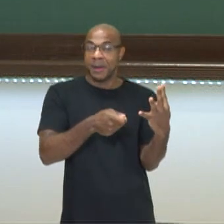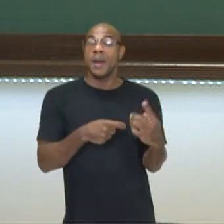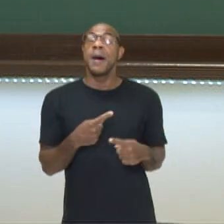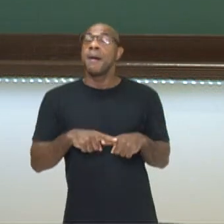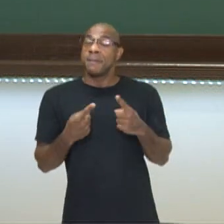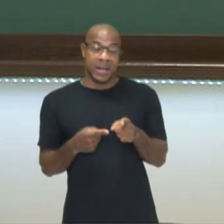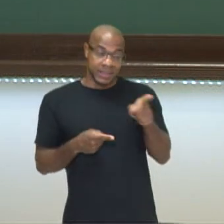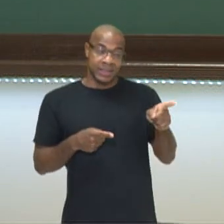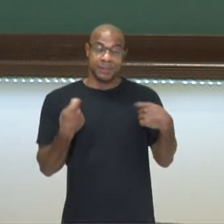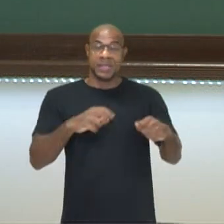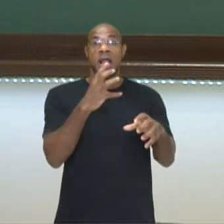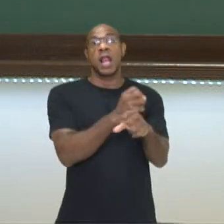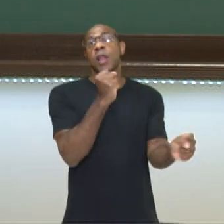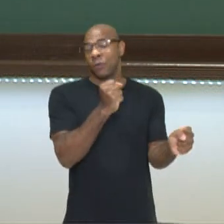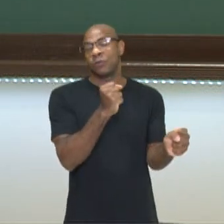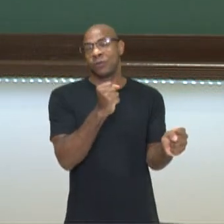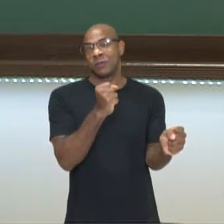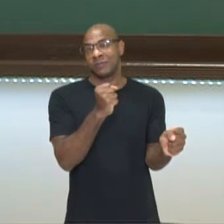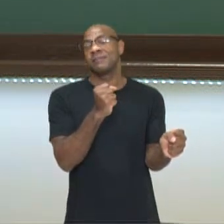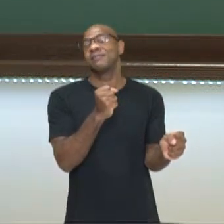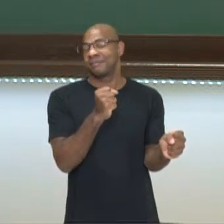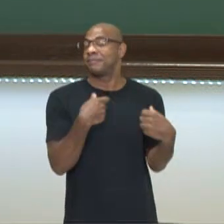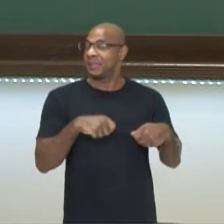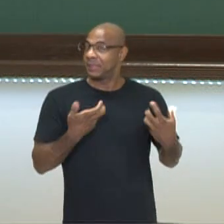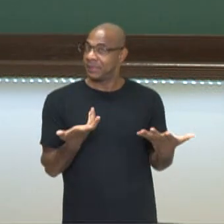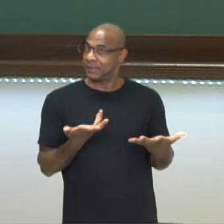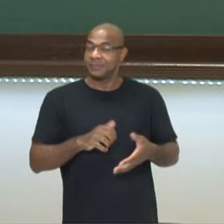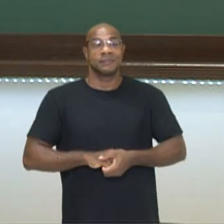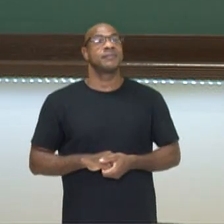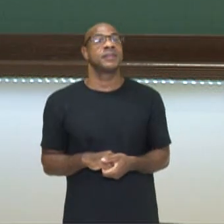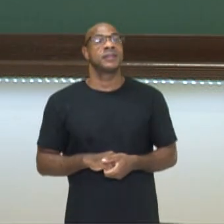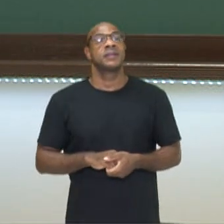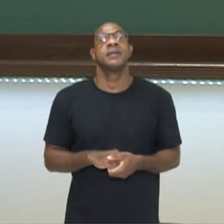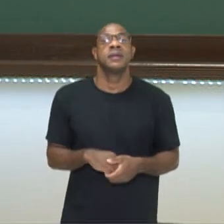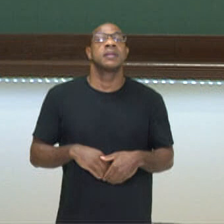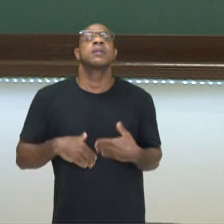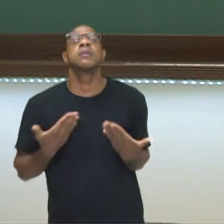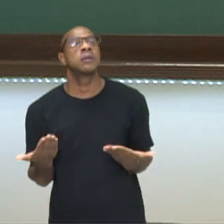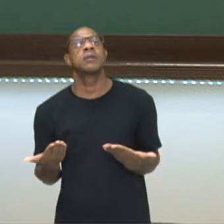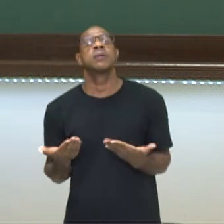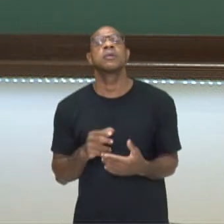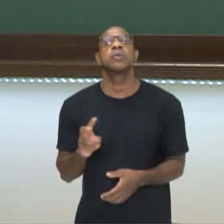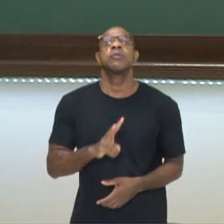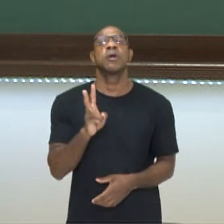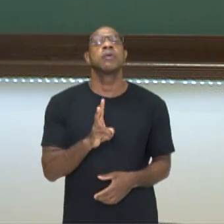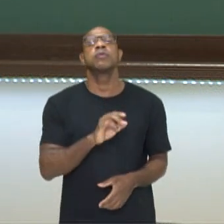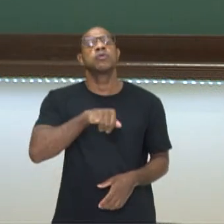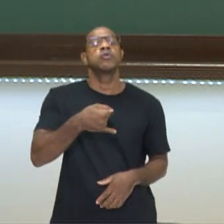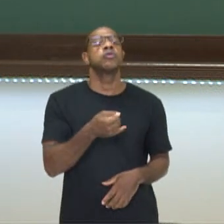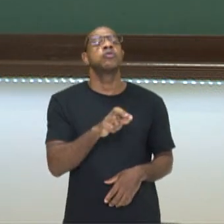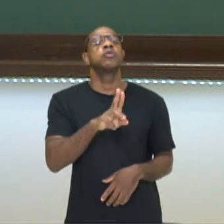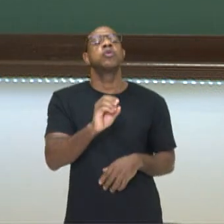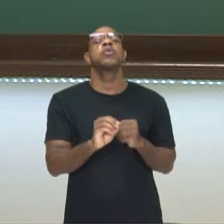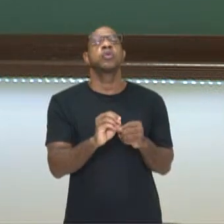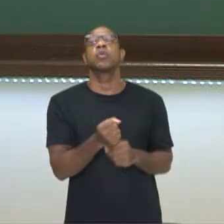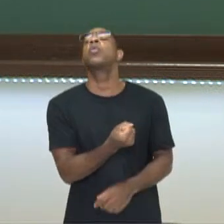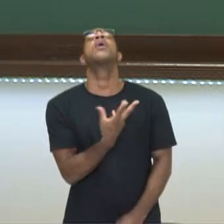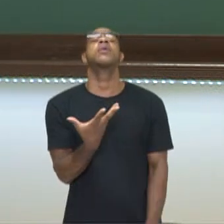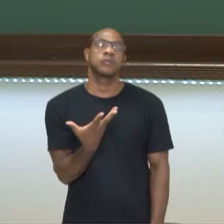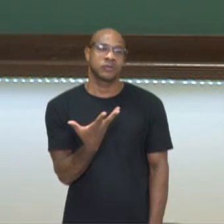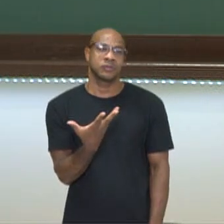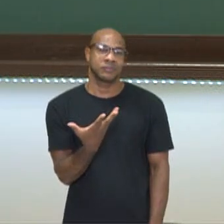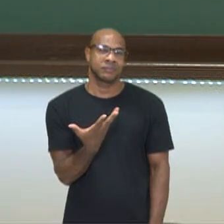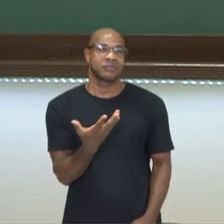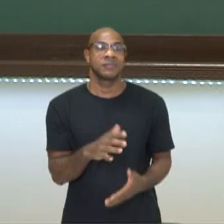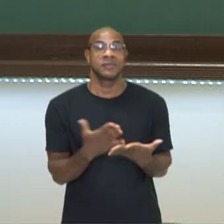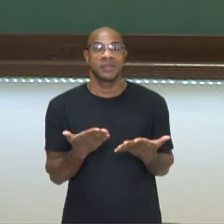um rendimento, em cima desse tempo que ele vai te esperar pagar. Esse valor eu chamo de juros. E de quanto vai ser esse juros? Esse